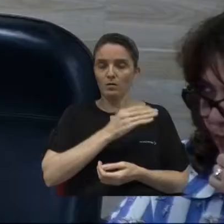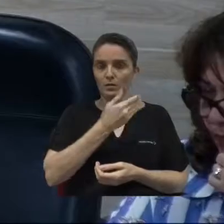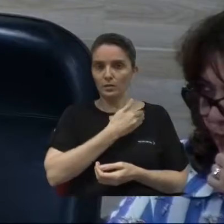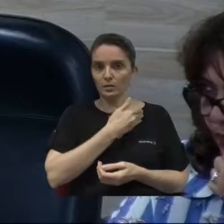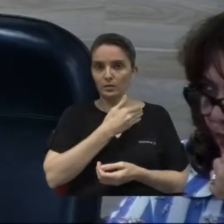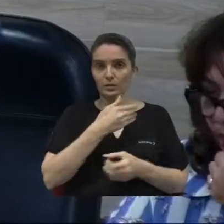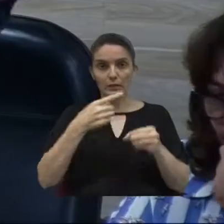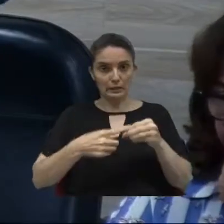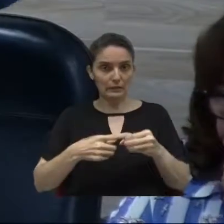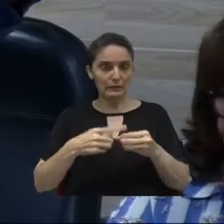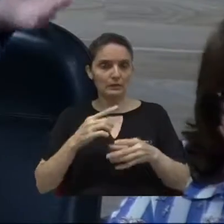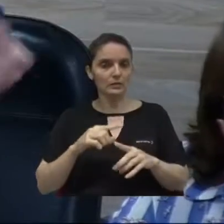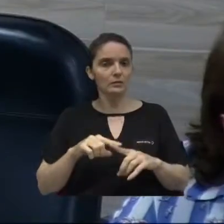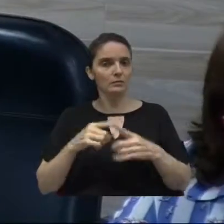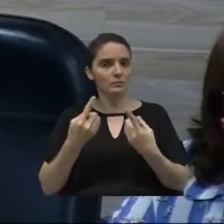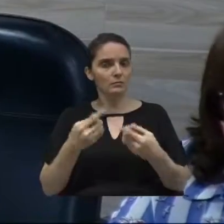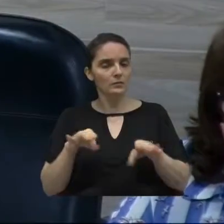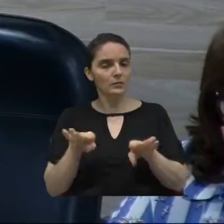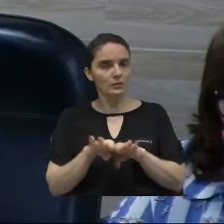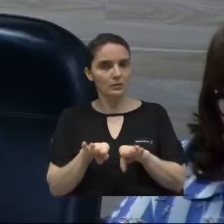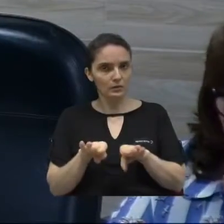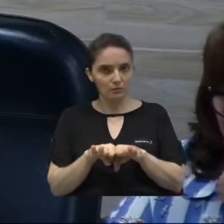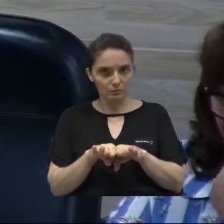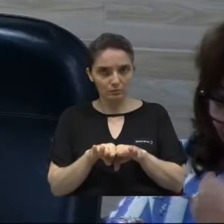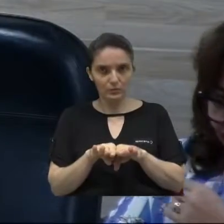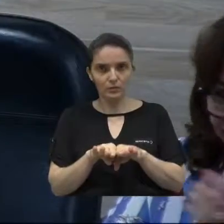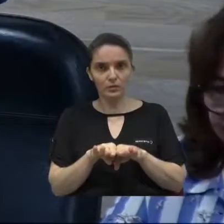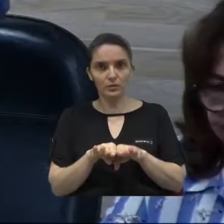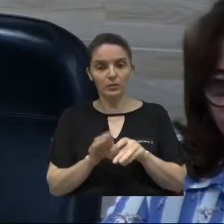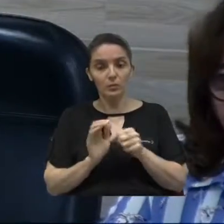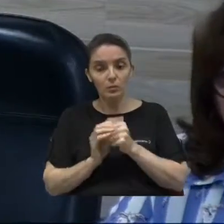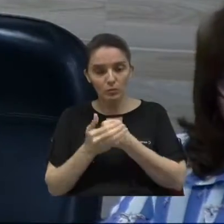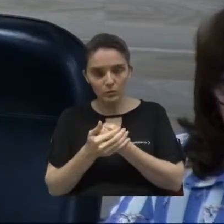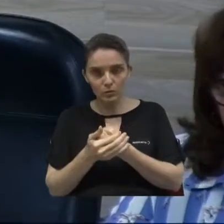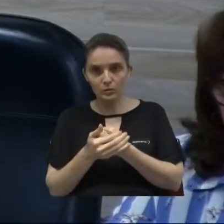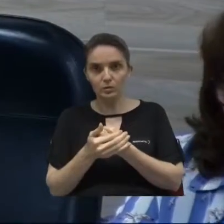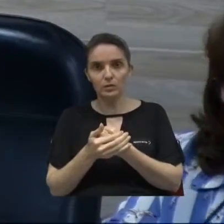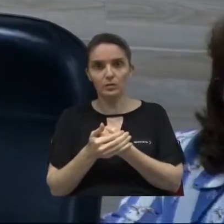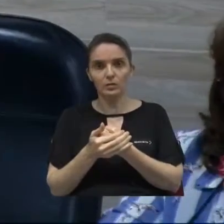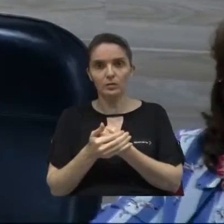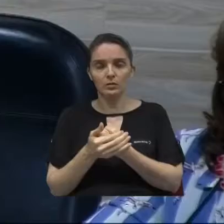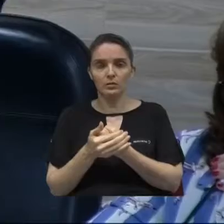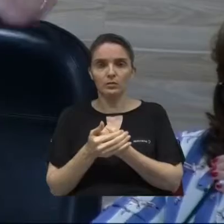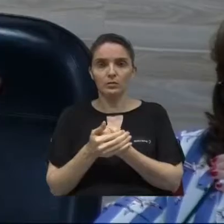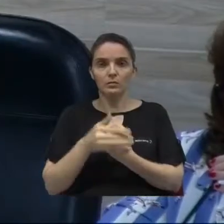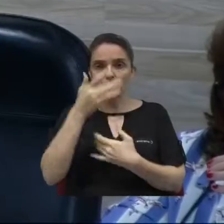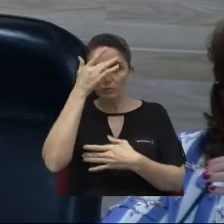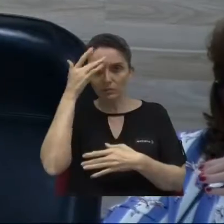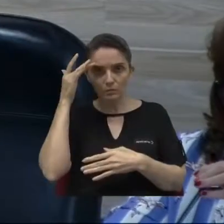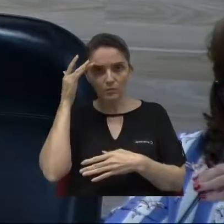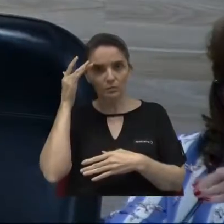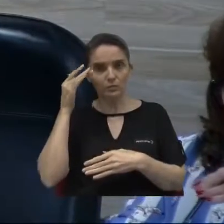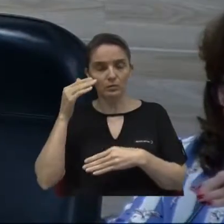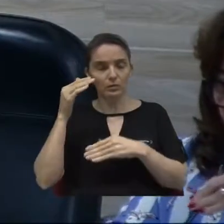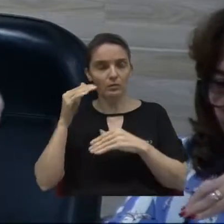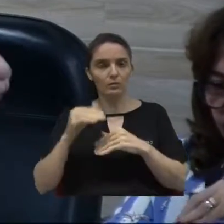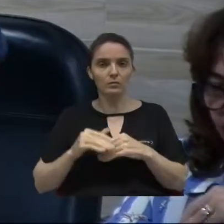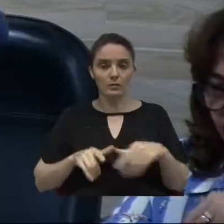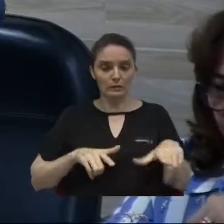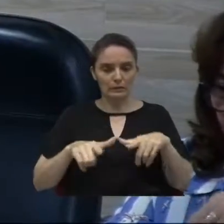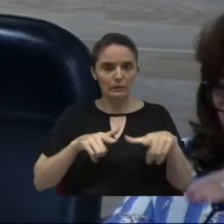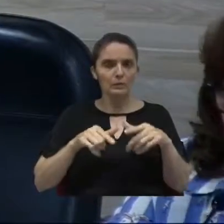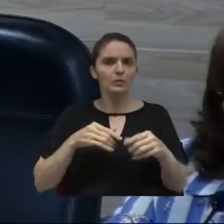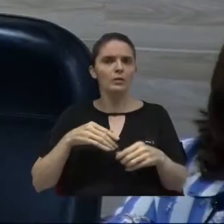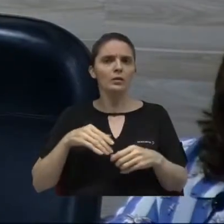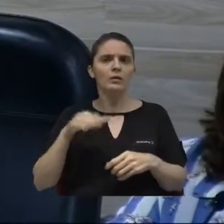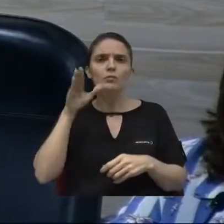funções, mas resguardar também o que é patrimônio e o que presta serviço também para a nossa cidade, que é um hospital